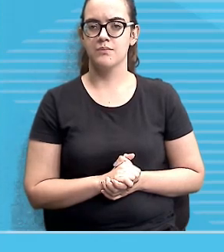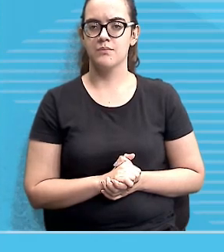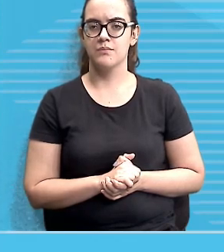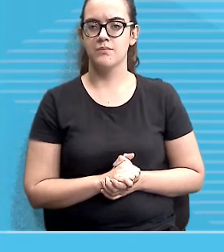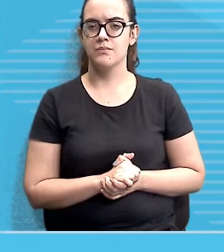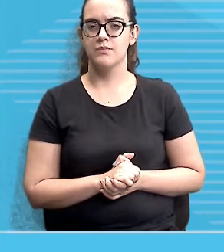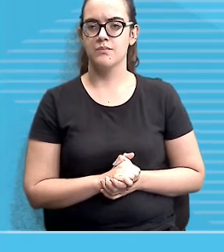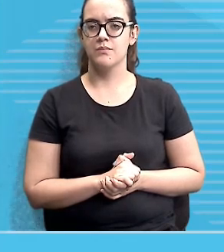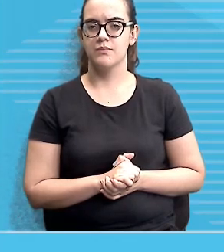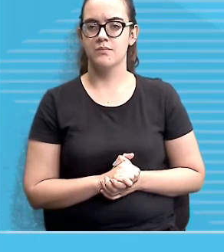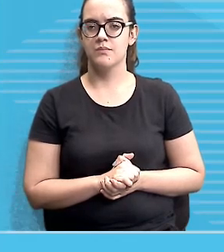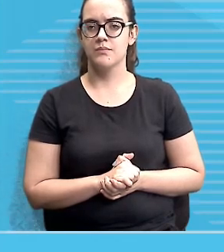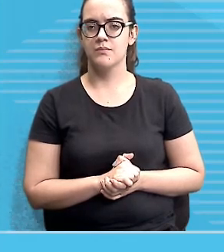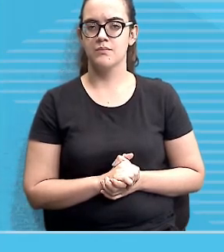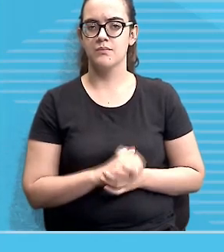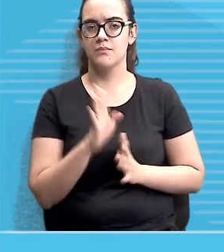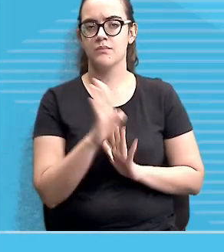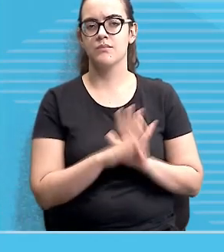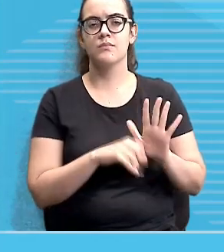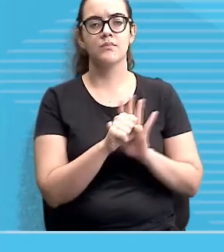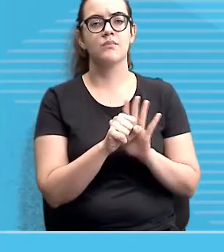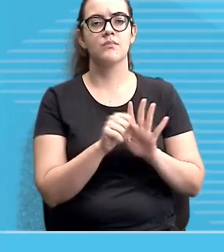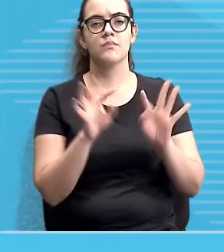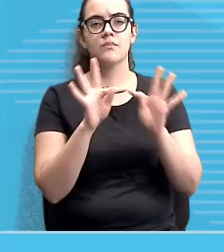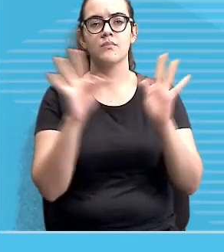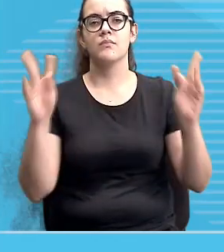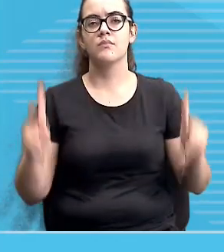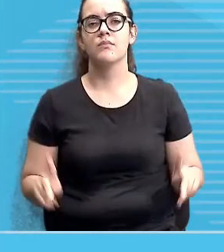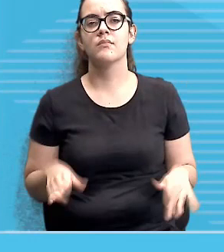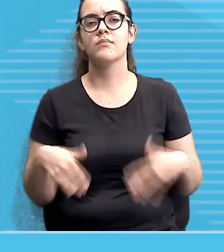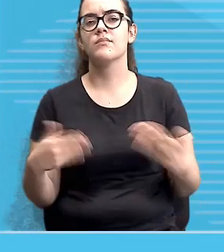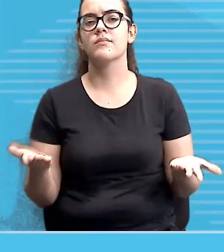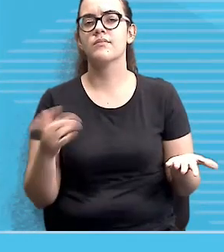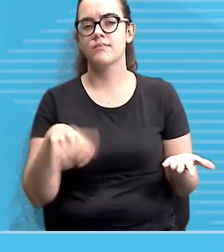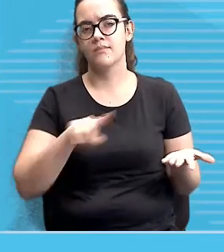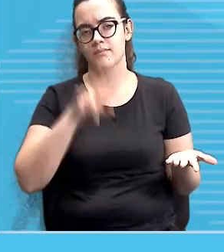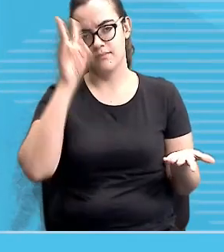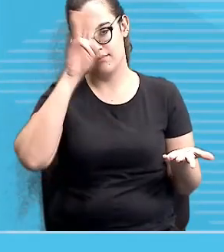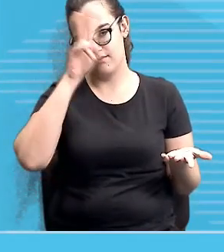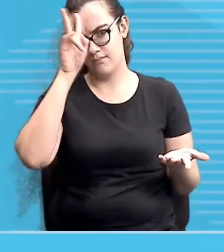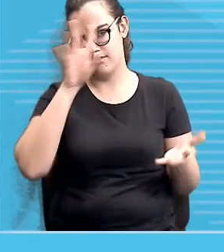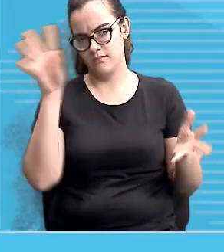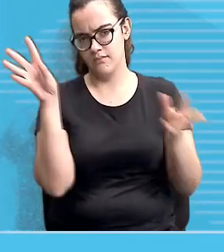em qual o símbolo da Prata aí jovens lá na tabela periódica